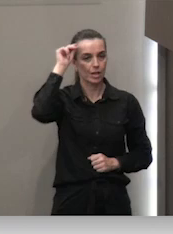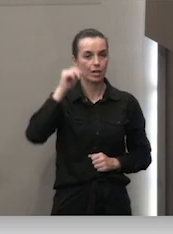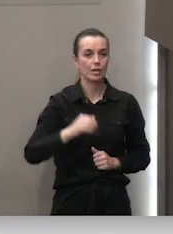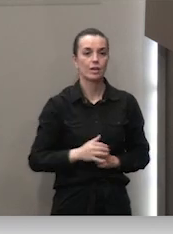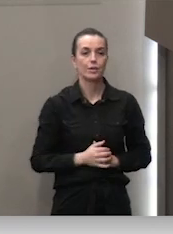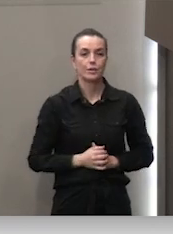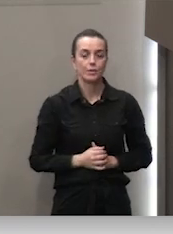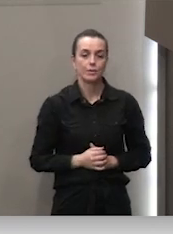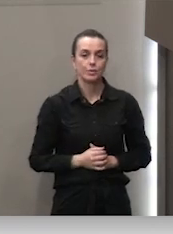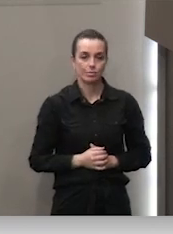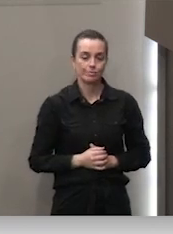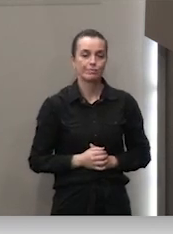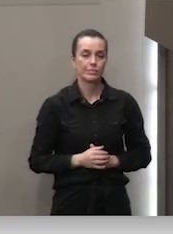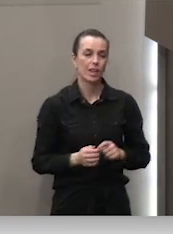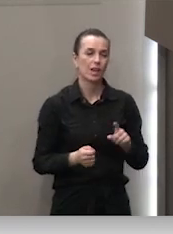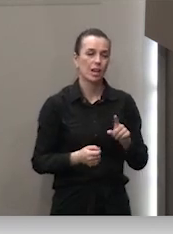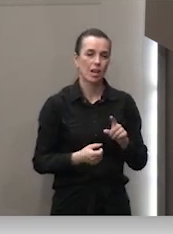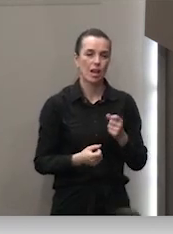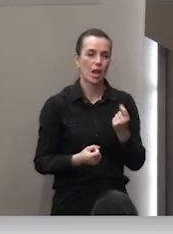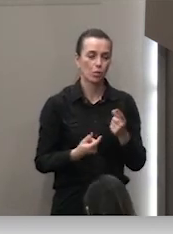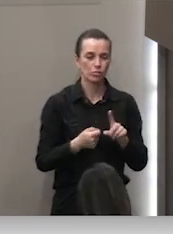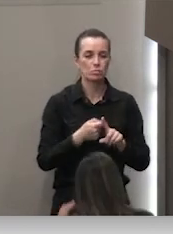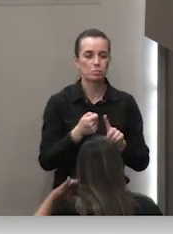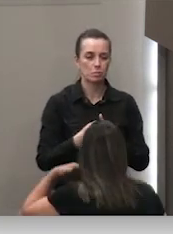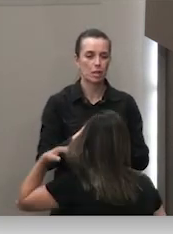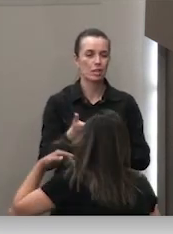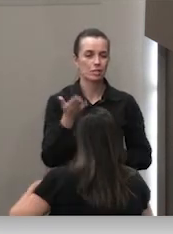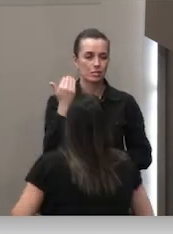municipal há alguns meses atrás.